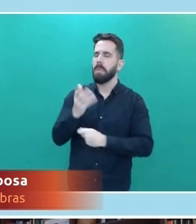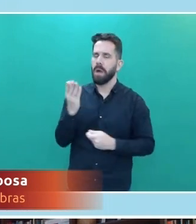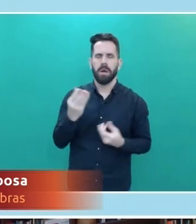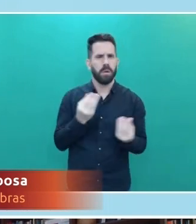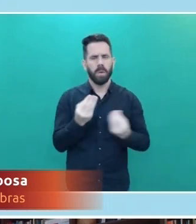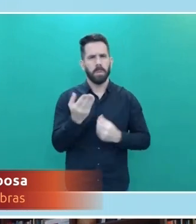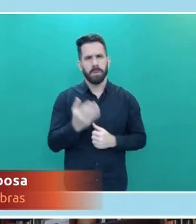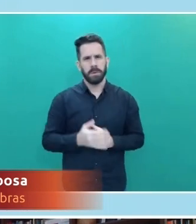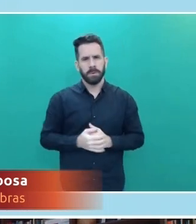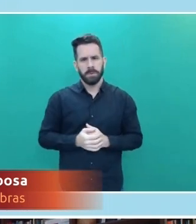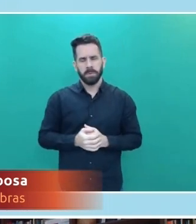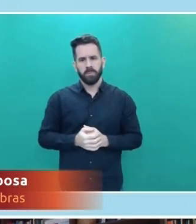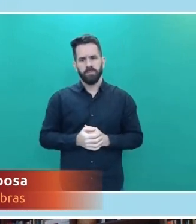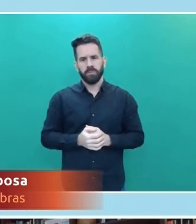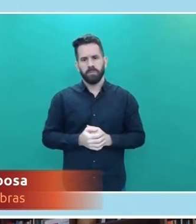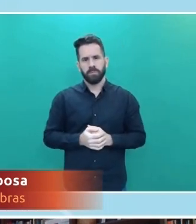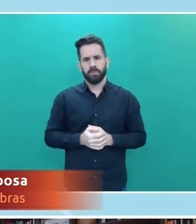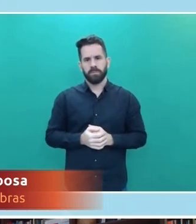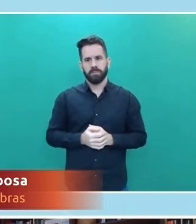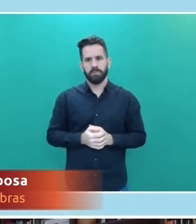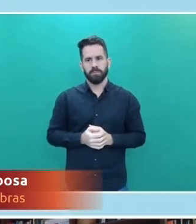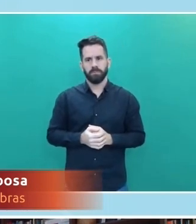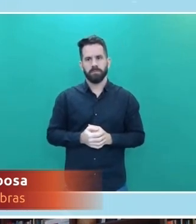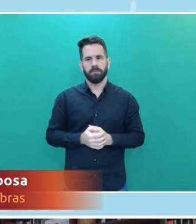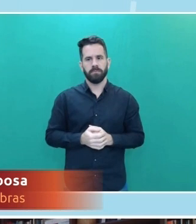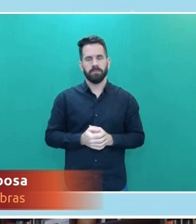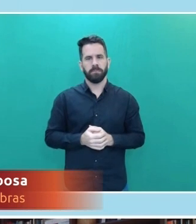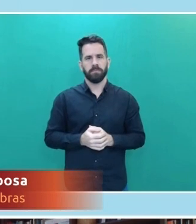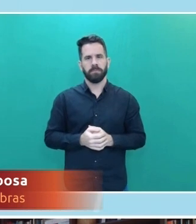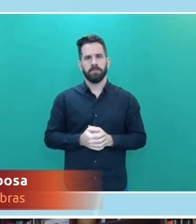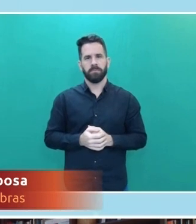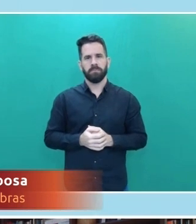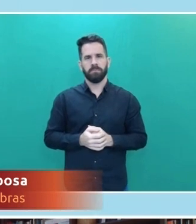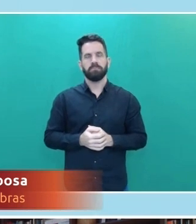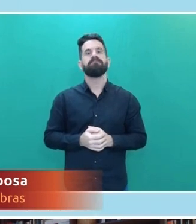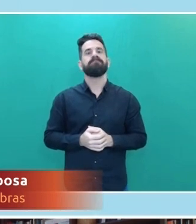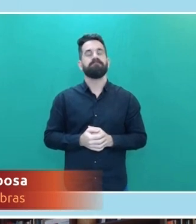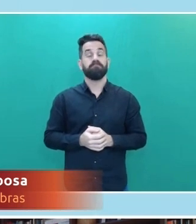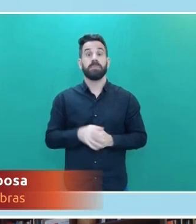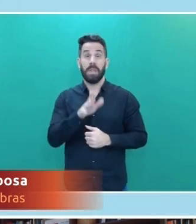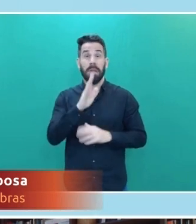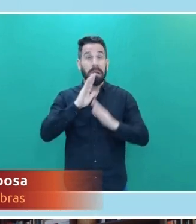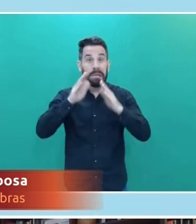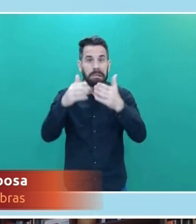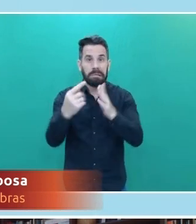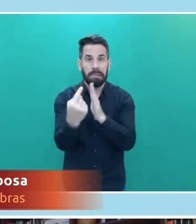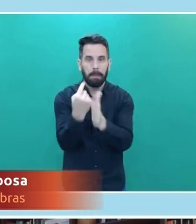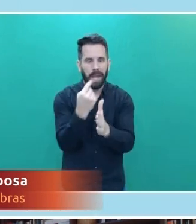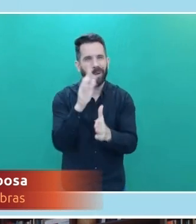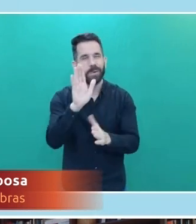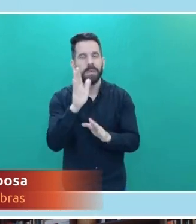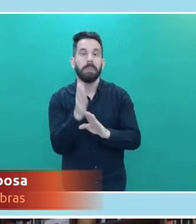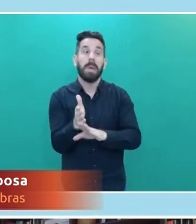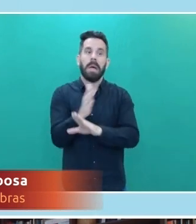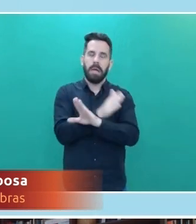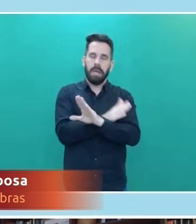Tá. Antes de falar especificamente disso, é importante a gente